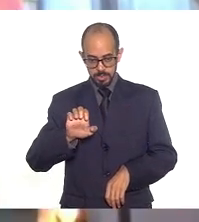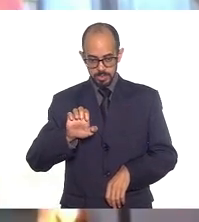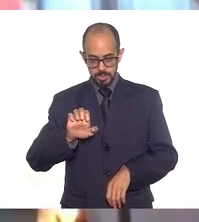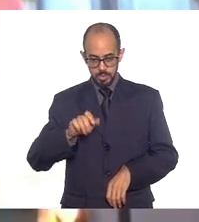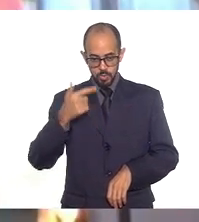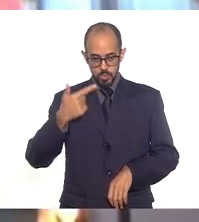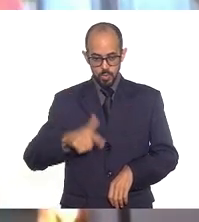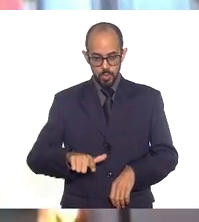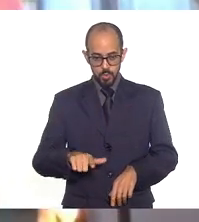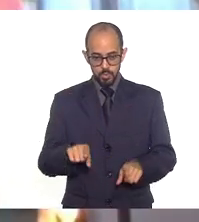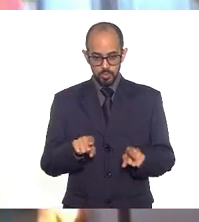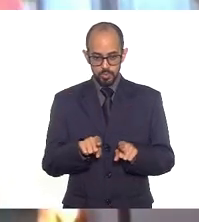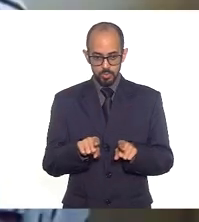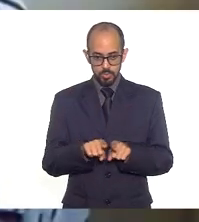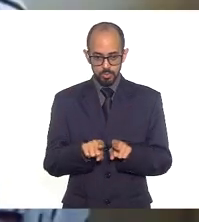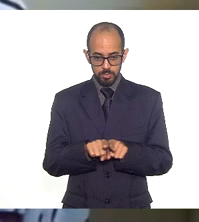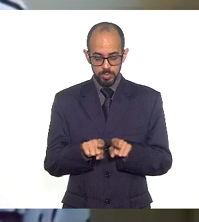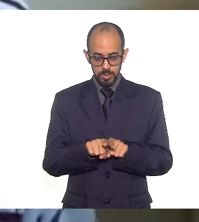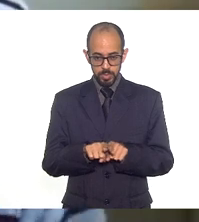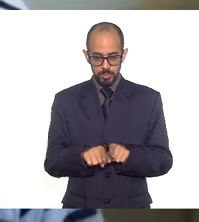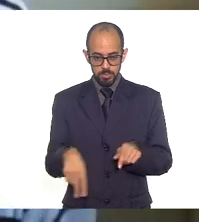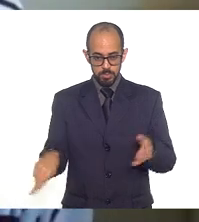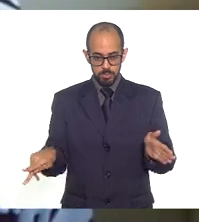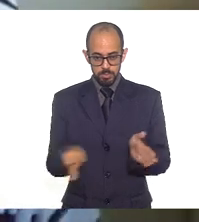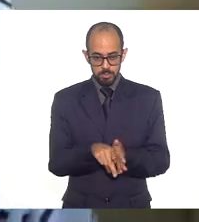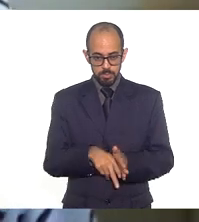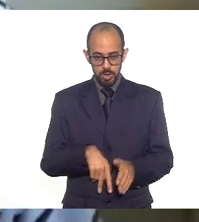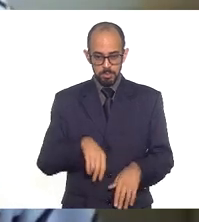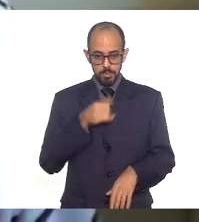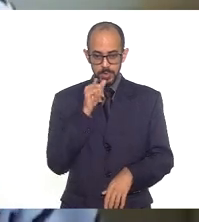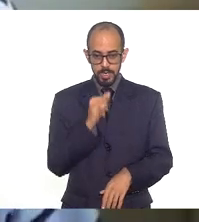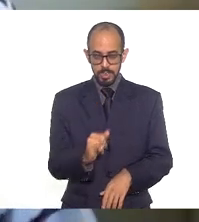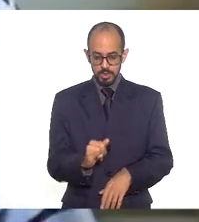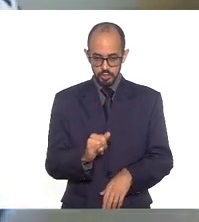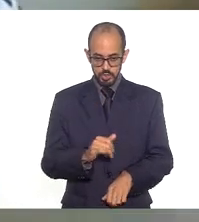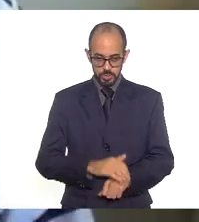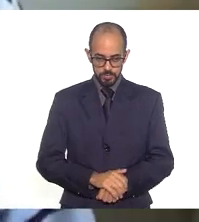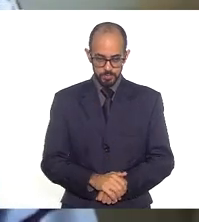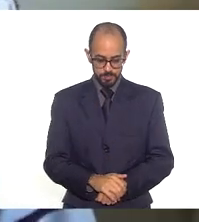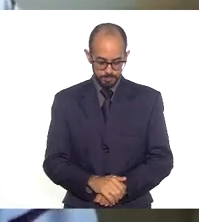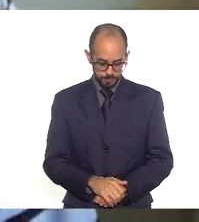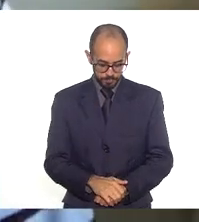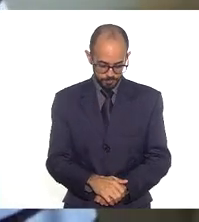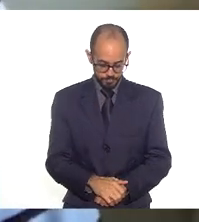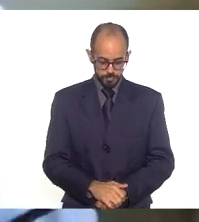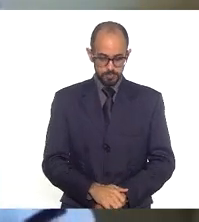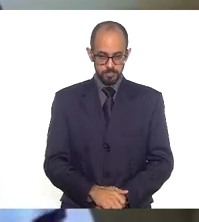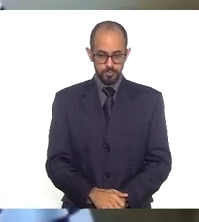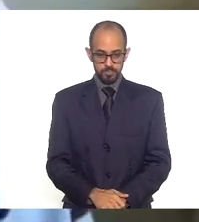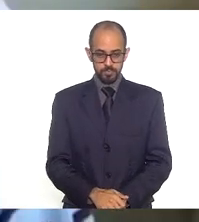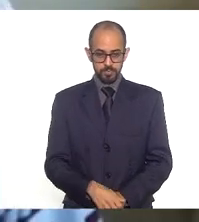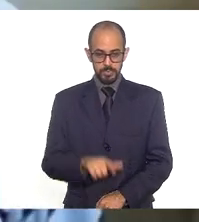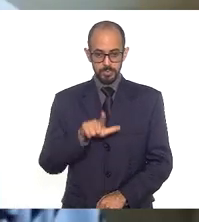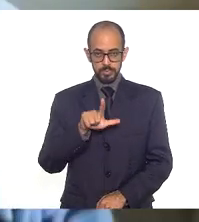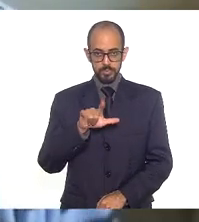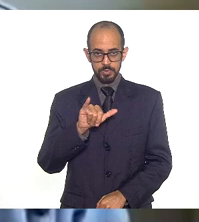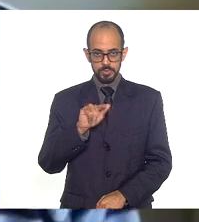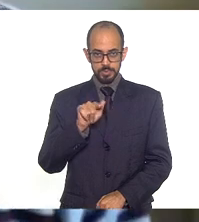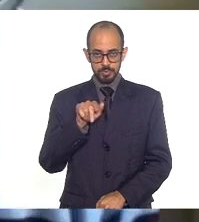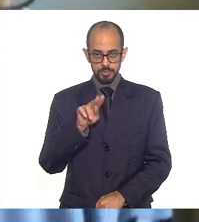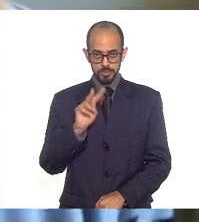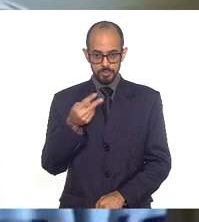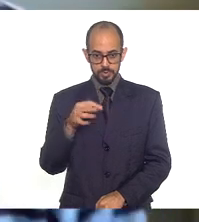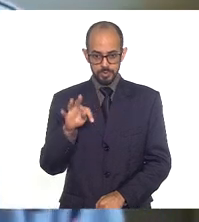especificamente para a energia, para a Light, para que não haja mais